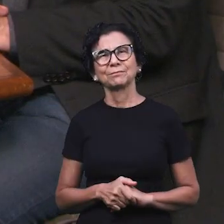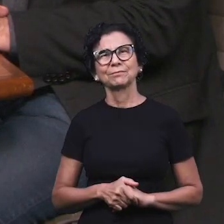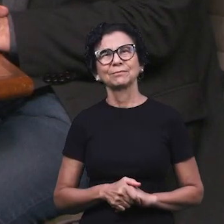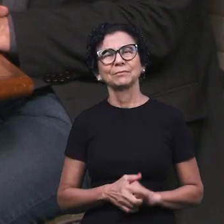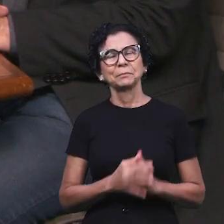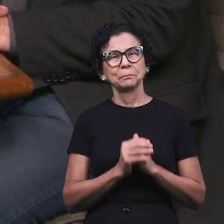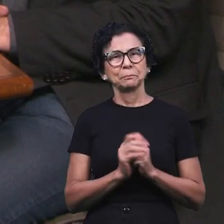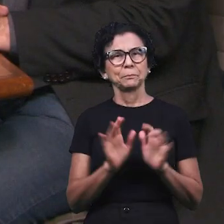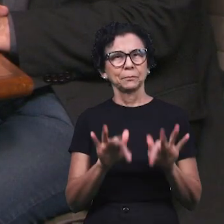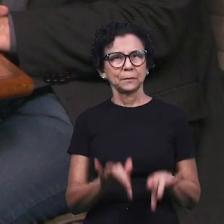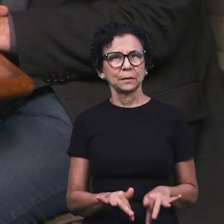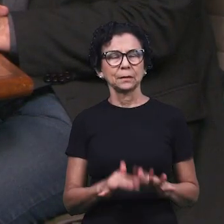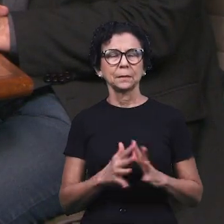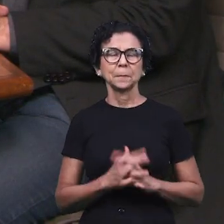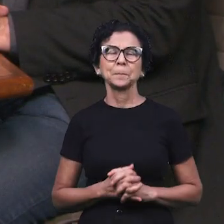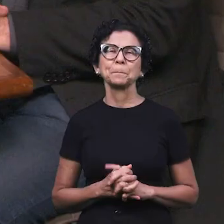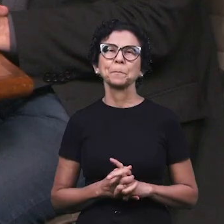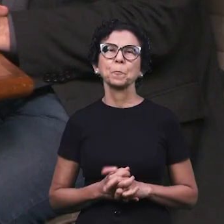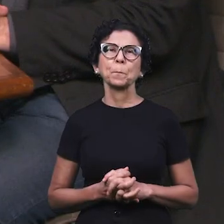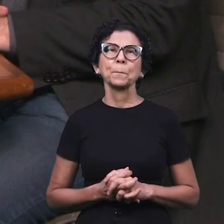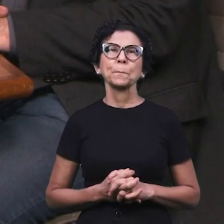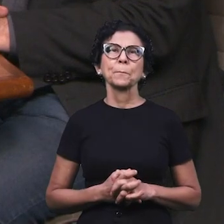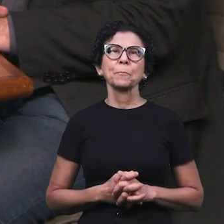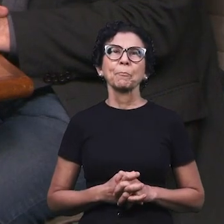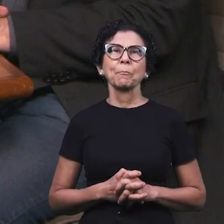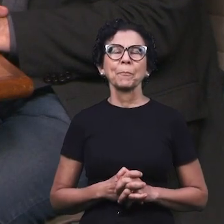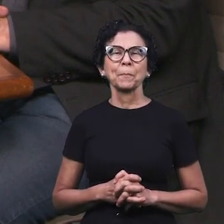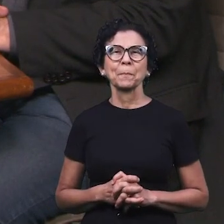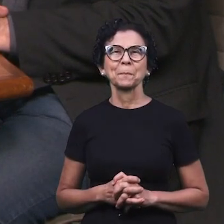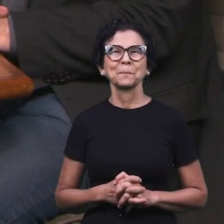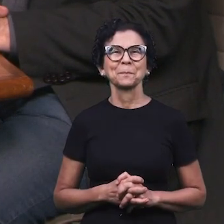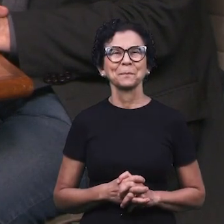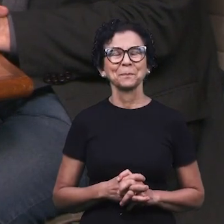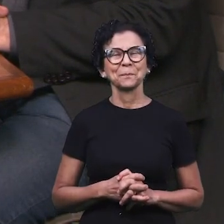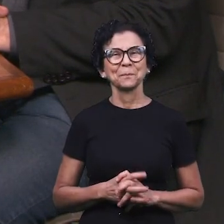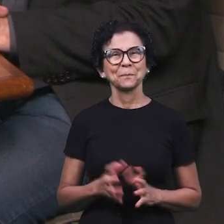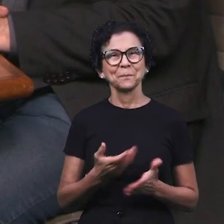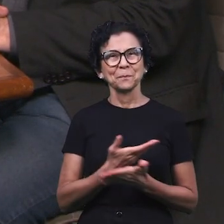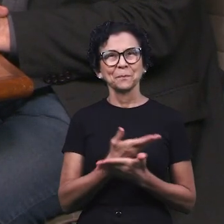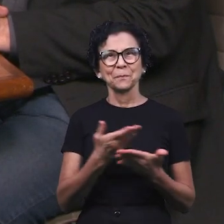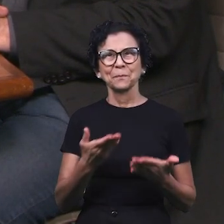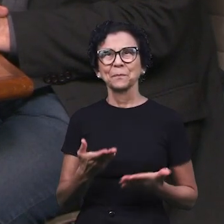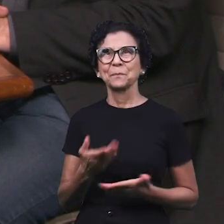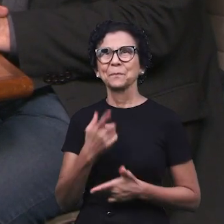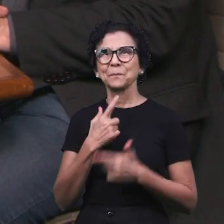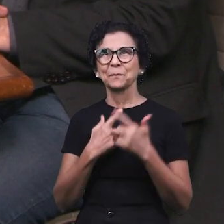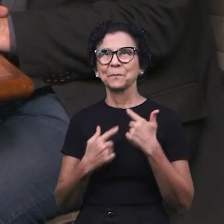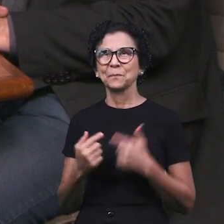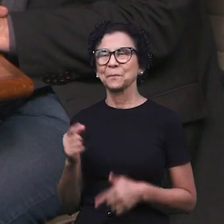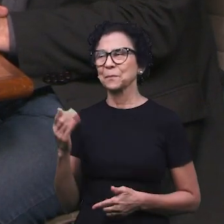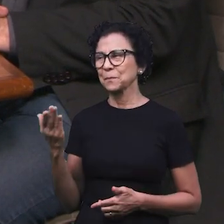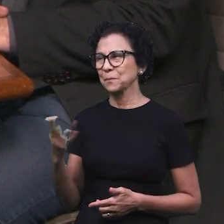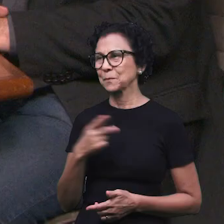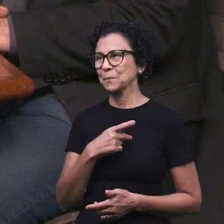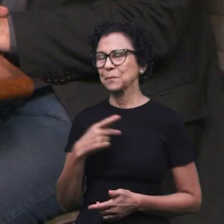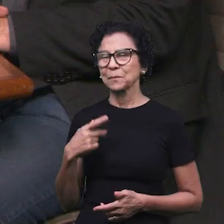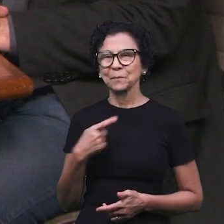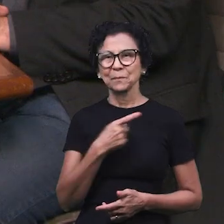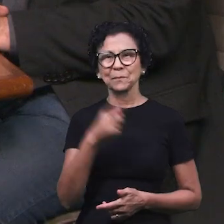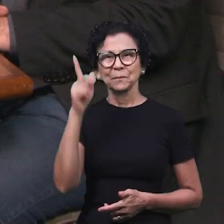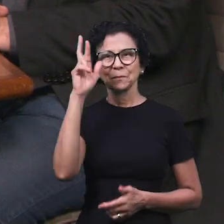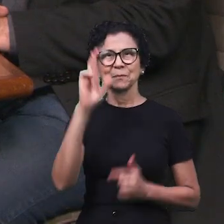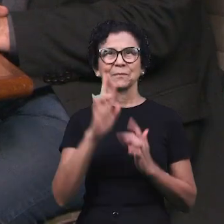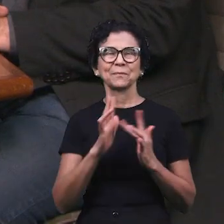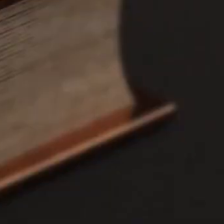Vamos encerrando o nosso episódio por hoje, desejando a todos os irmãos, ao pastor Fábio aqui conosco, Amém. A paz do